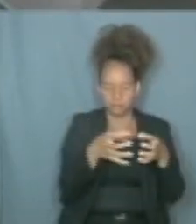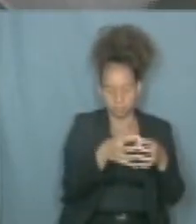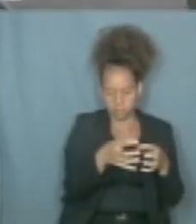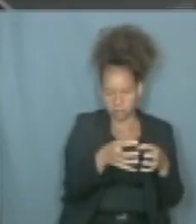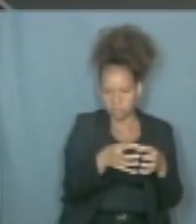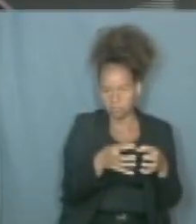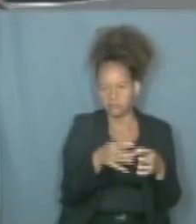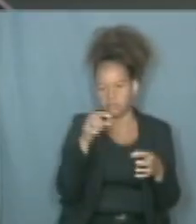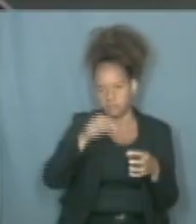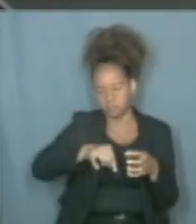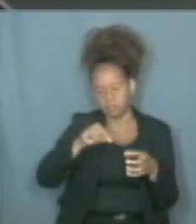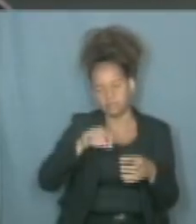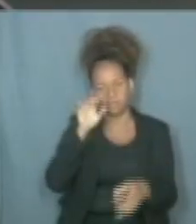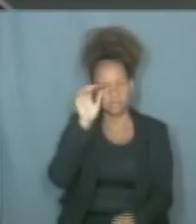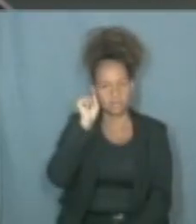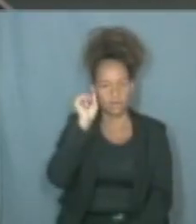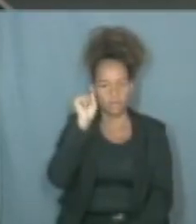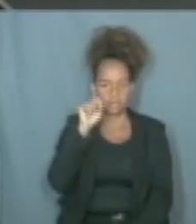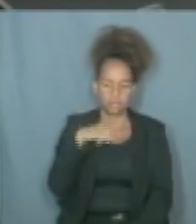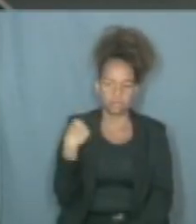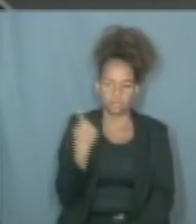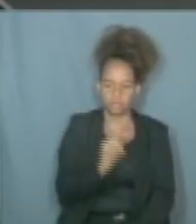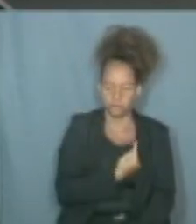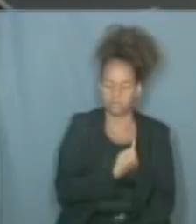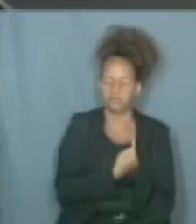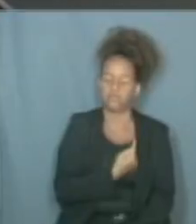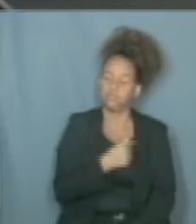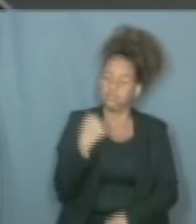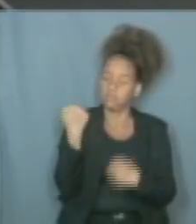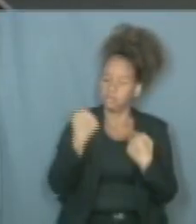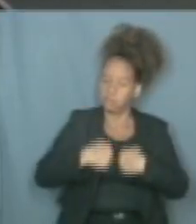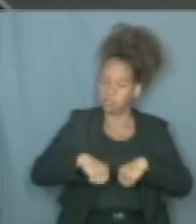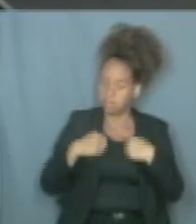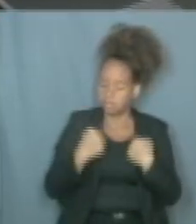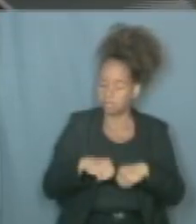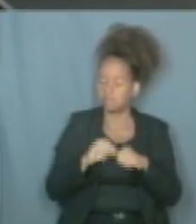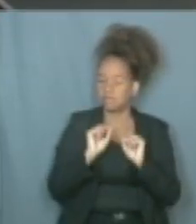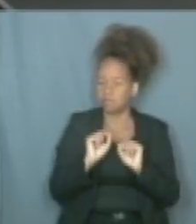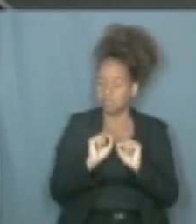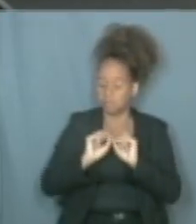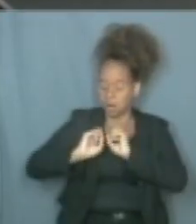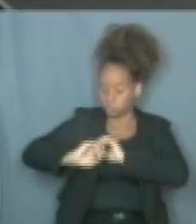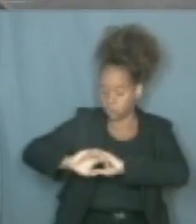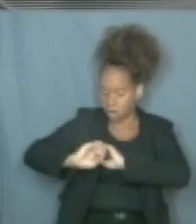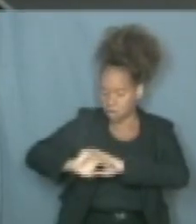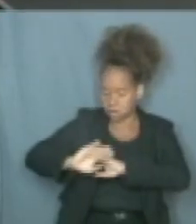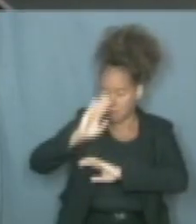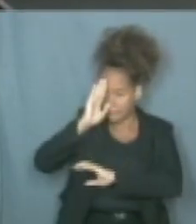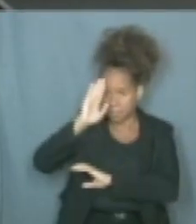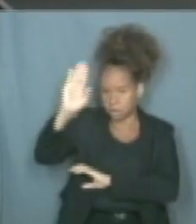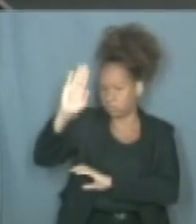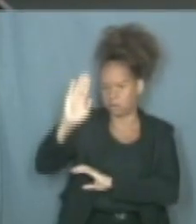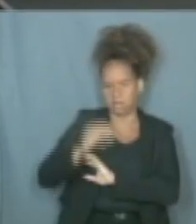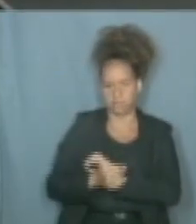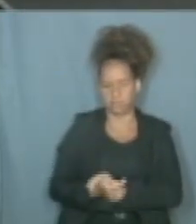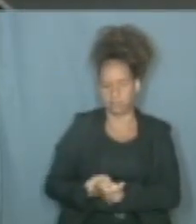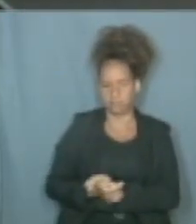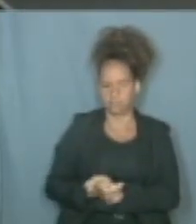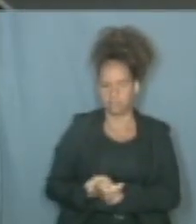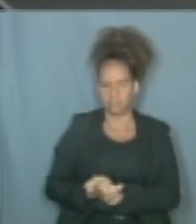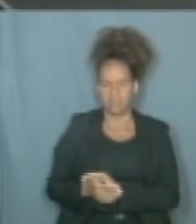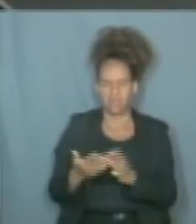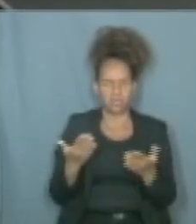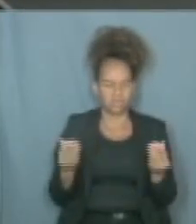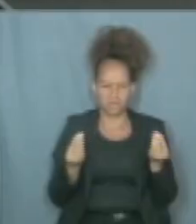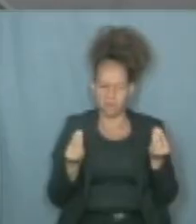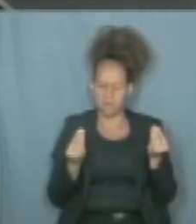categoria que está aqui nos ouvindo e que a gente precisa tratar a questão da educação como prioridade. Porque não dá